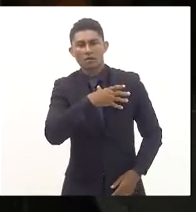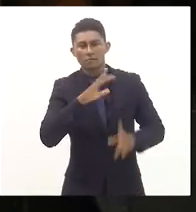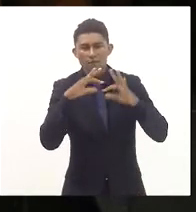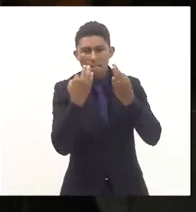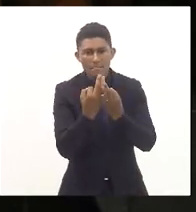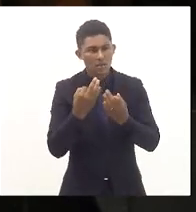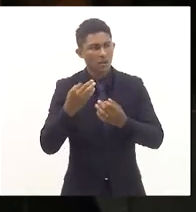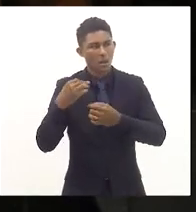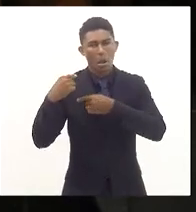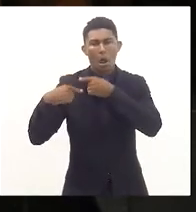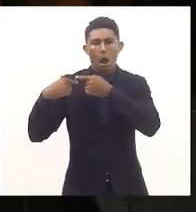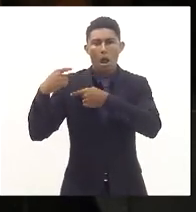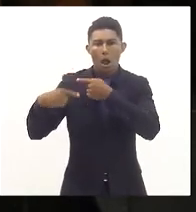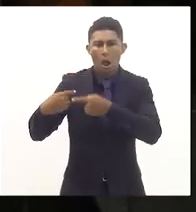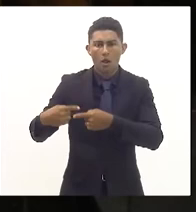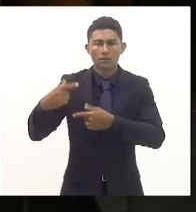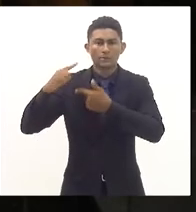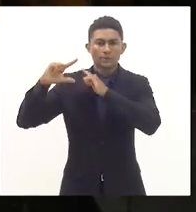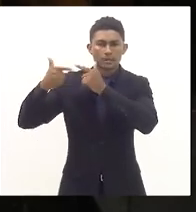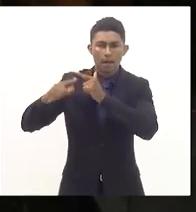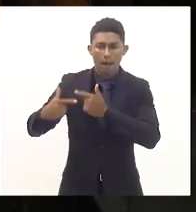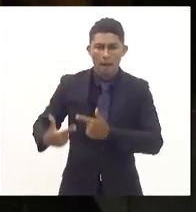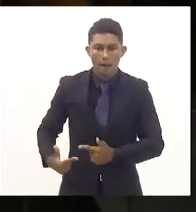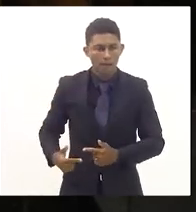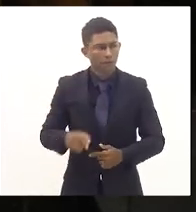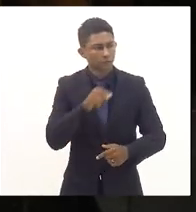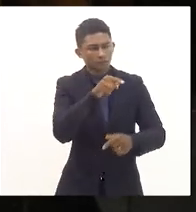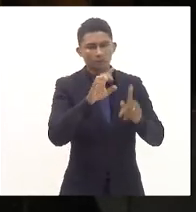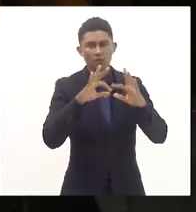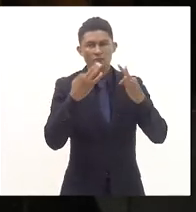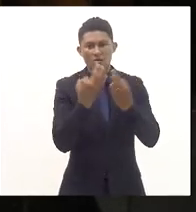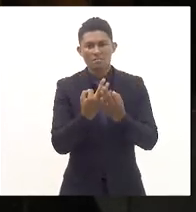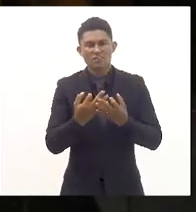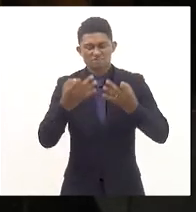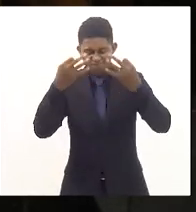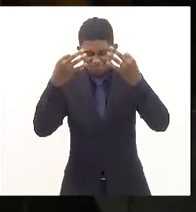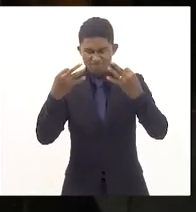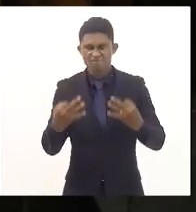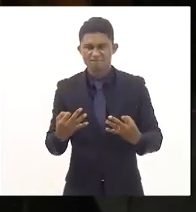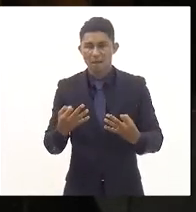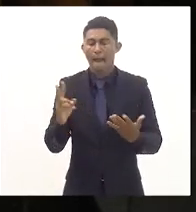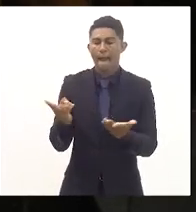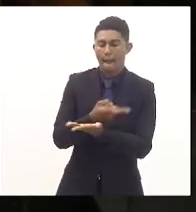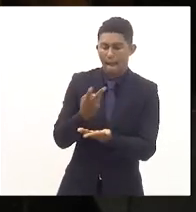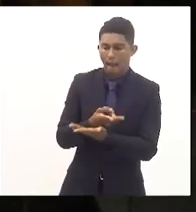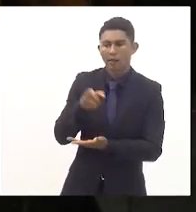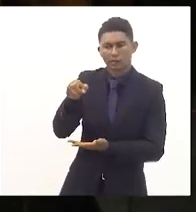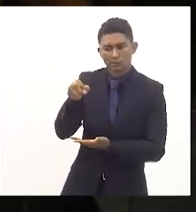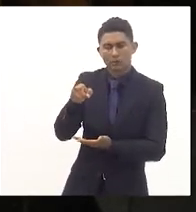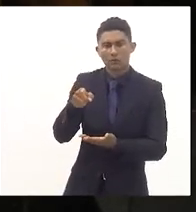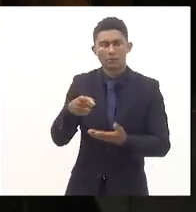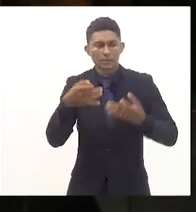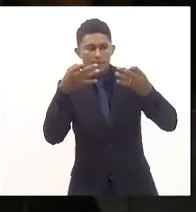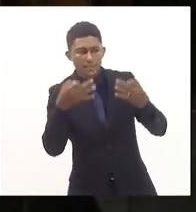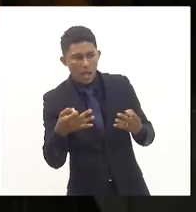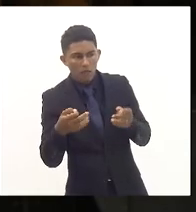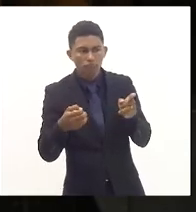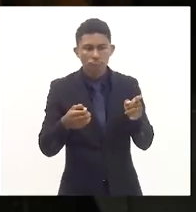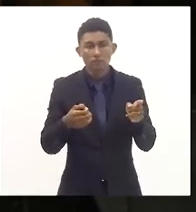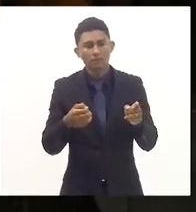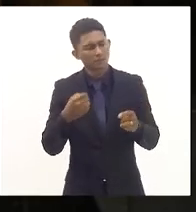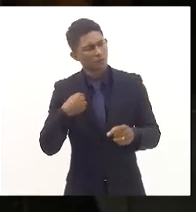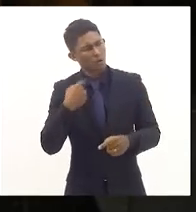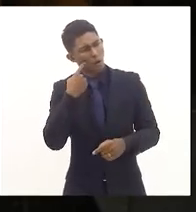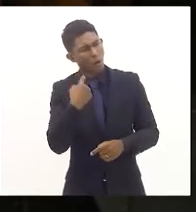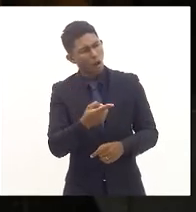aquela doutrina absolutamente correta do que é certo é certo errado é errado e desde o início eu